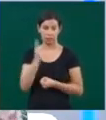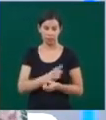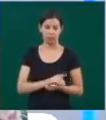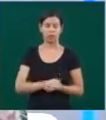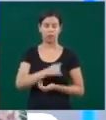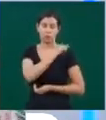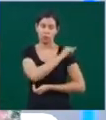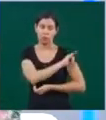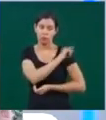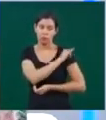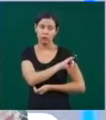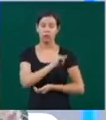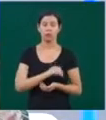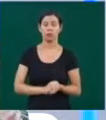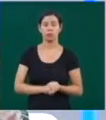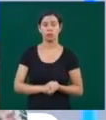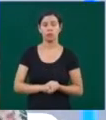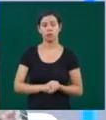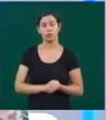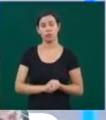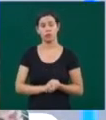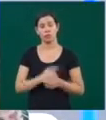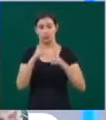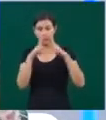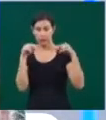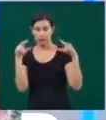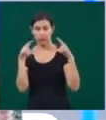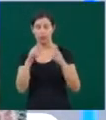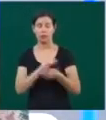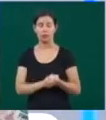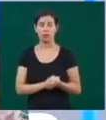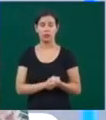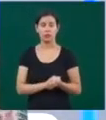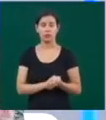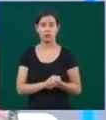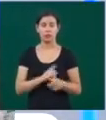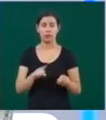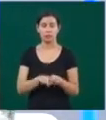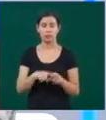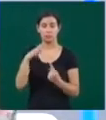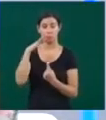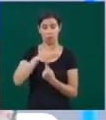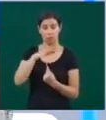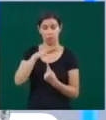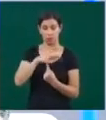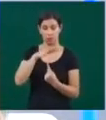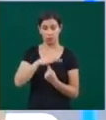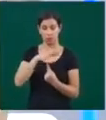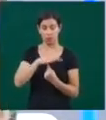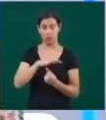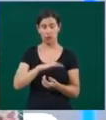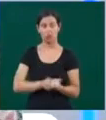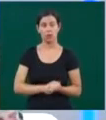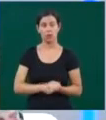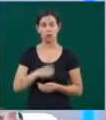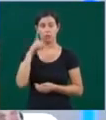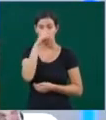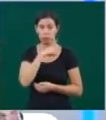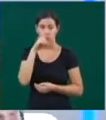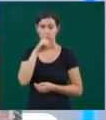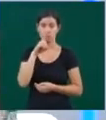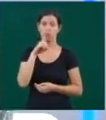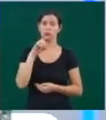janeiro acaba de gordura trans que se apresenta na quinta tem atitude de santa catarina que na sexta no sábado são duas artes do paraná